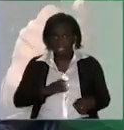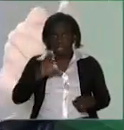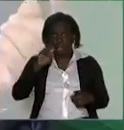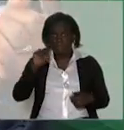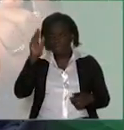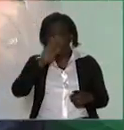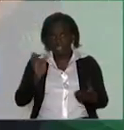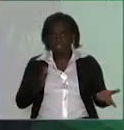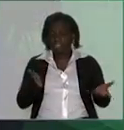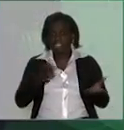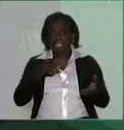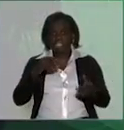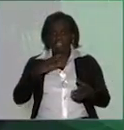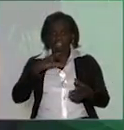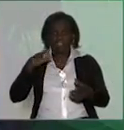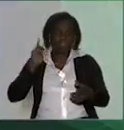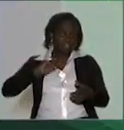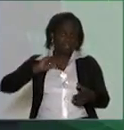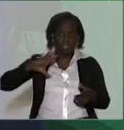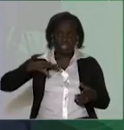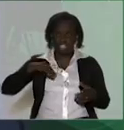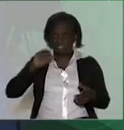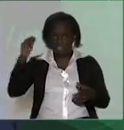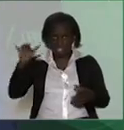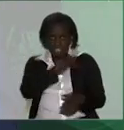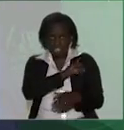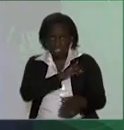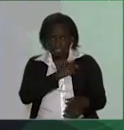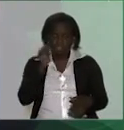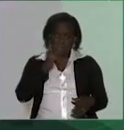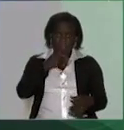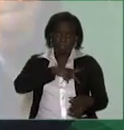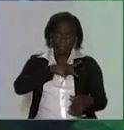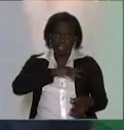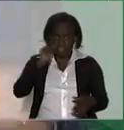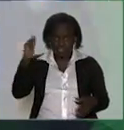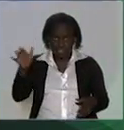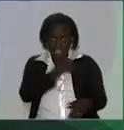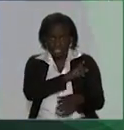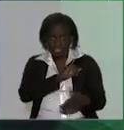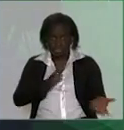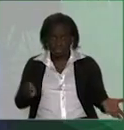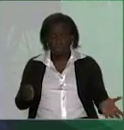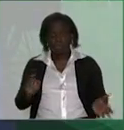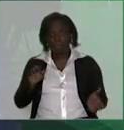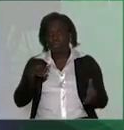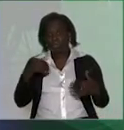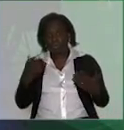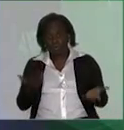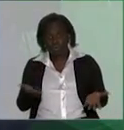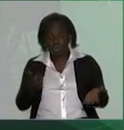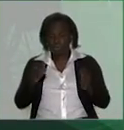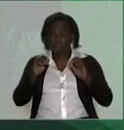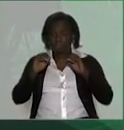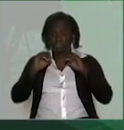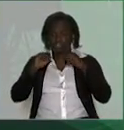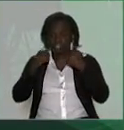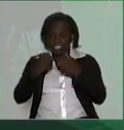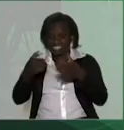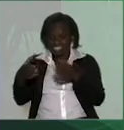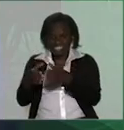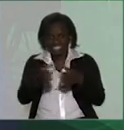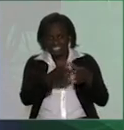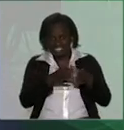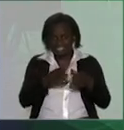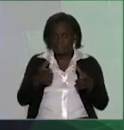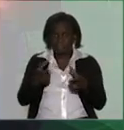Campeonato Brasileiro, jogando Flamengo e Corinthians fora do Rio de Janeiro, jogando Fluminense e Palmeiras fora do Rio de Janeiro, ou nos estádios